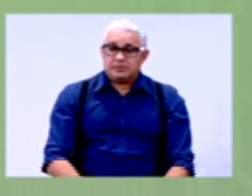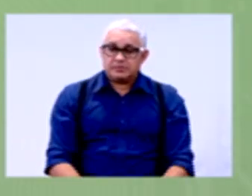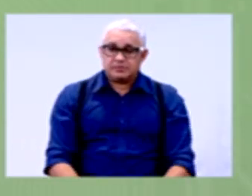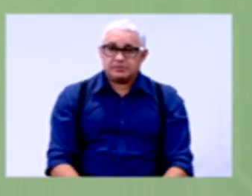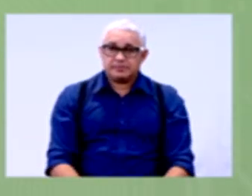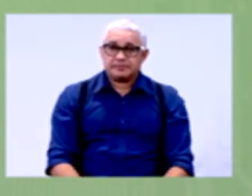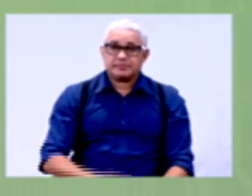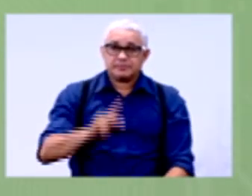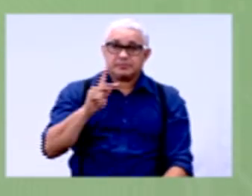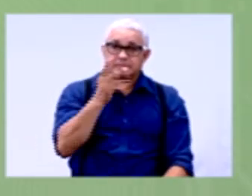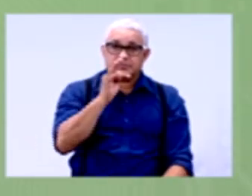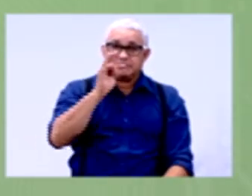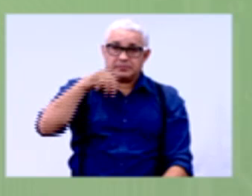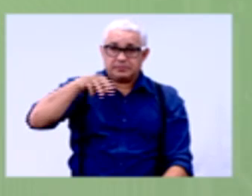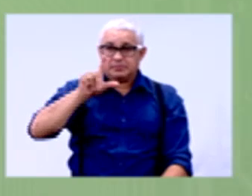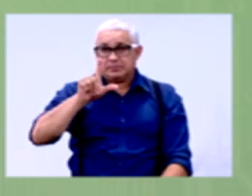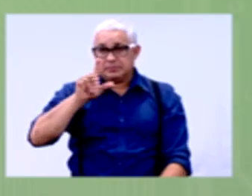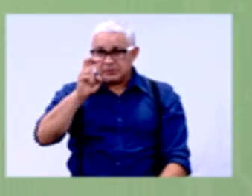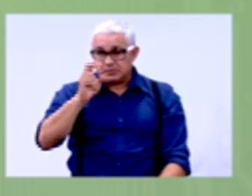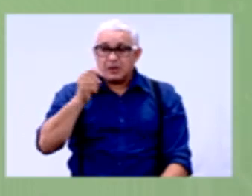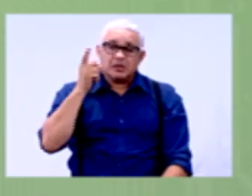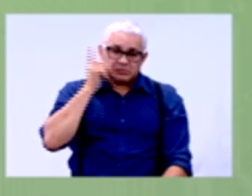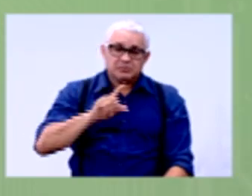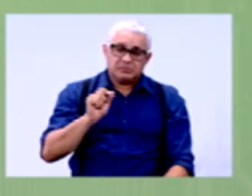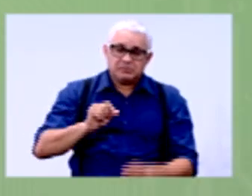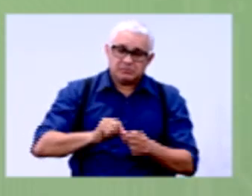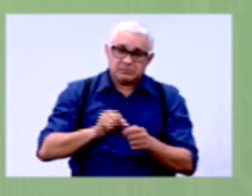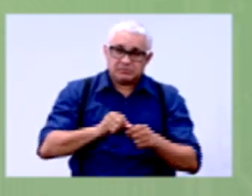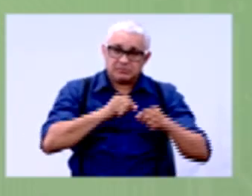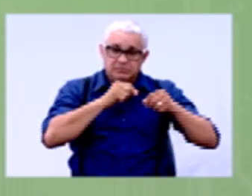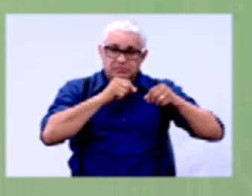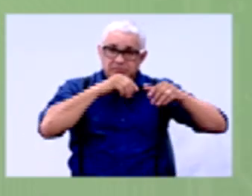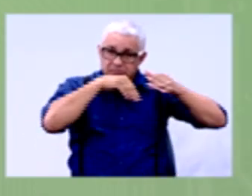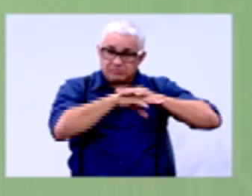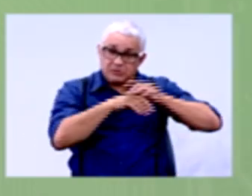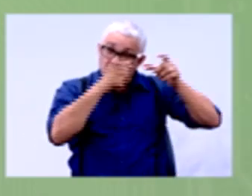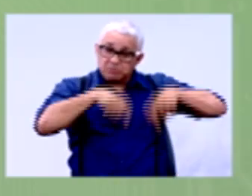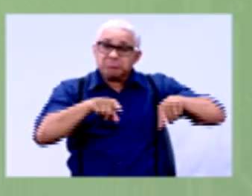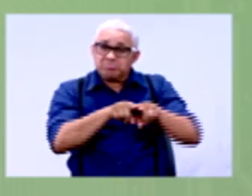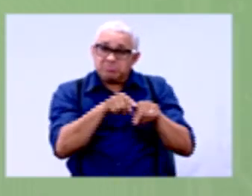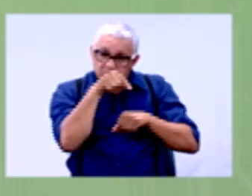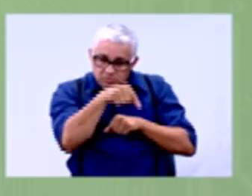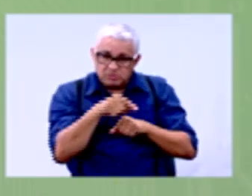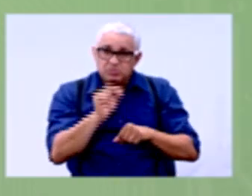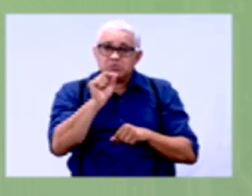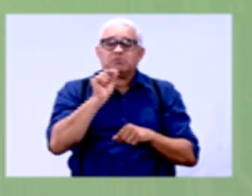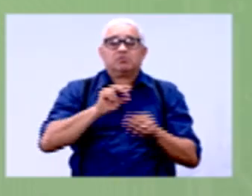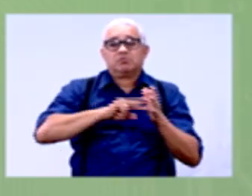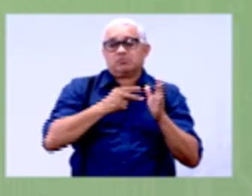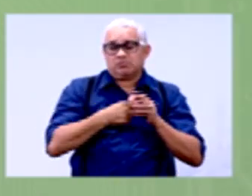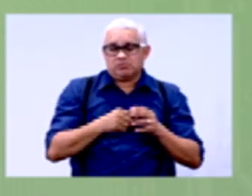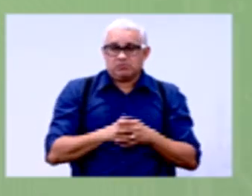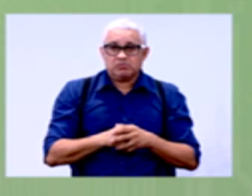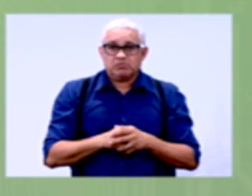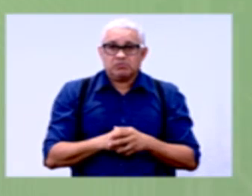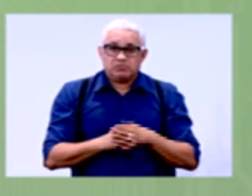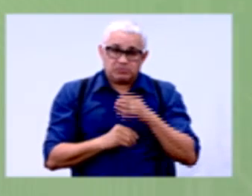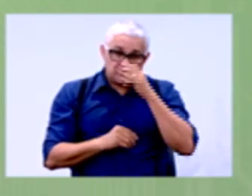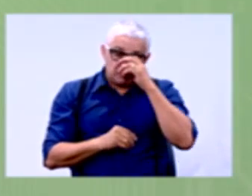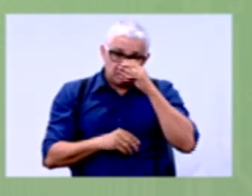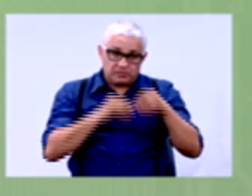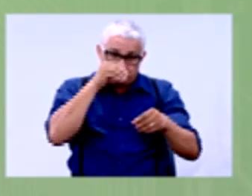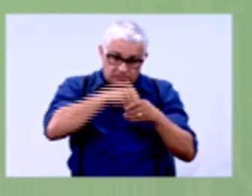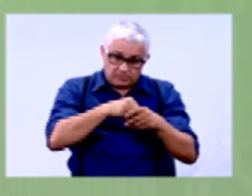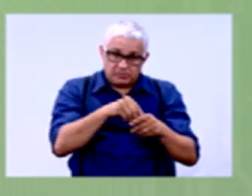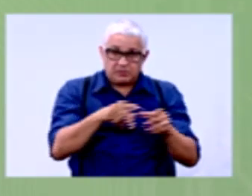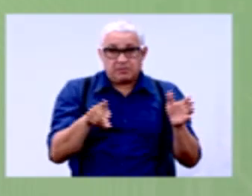no HTML5, a gente consegue fazer um armazenamento local também, né? O que é esse armazenamento local? Dentro